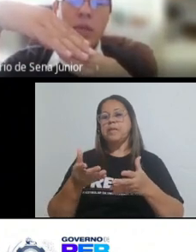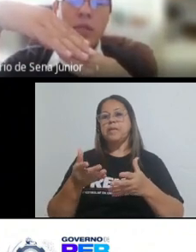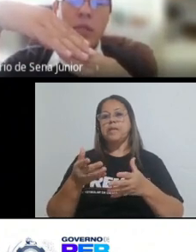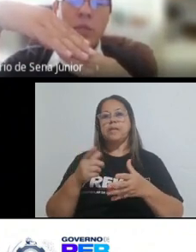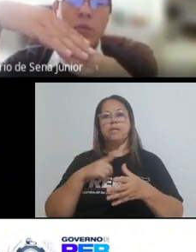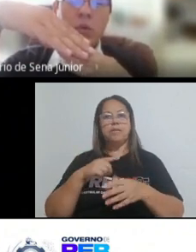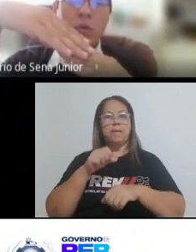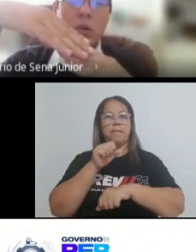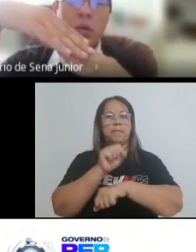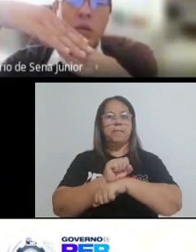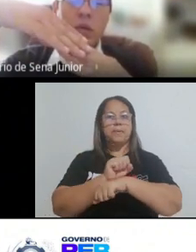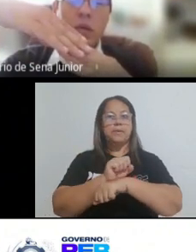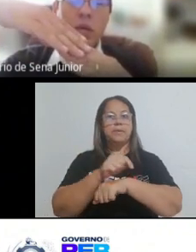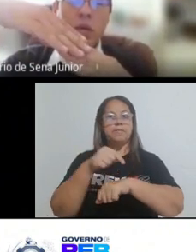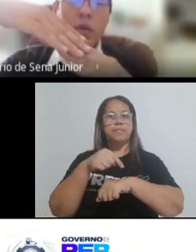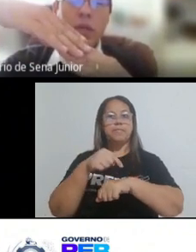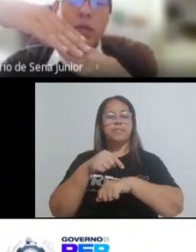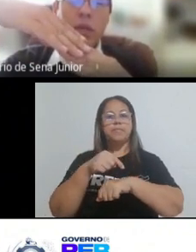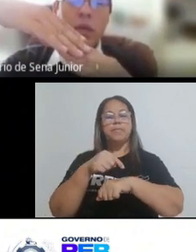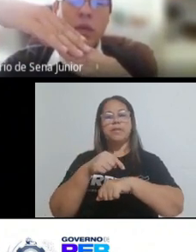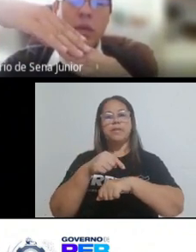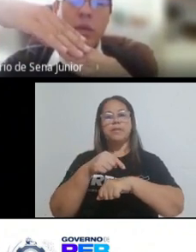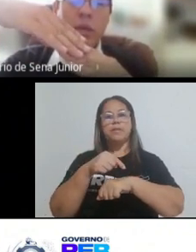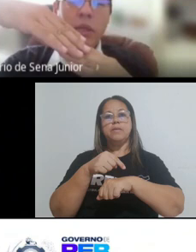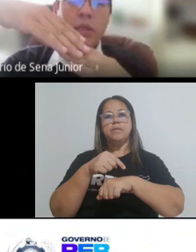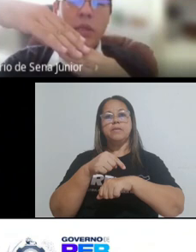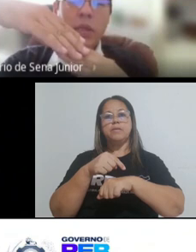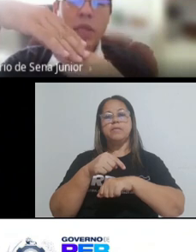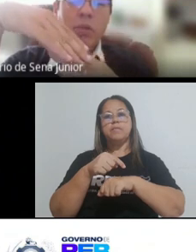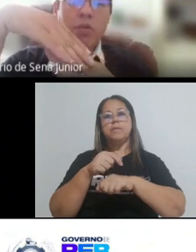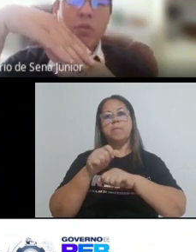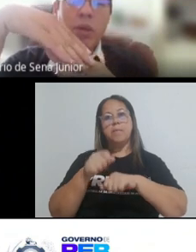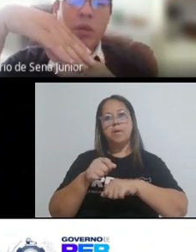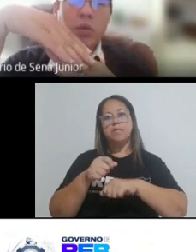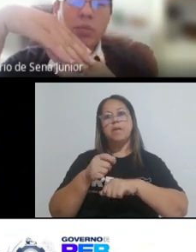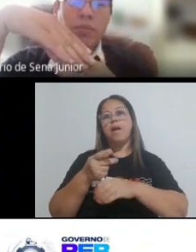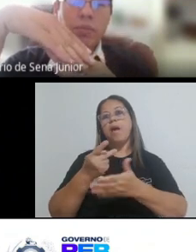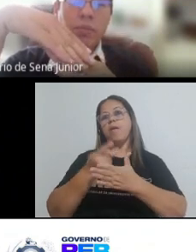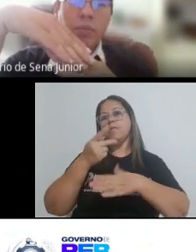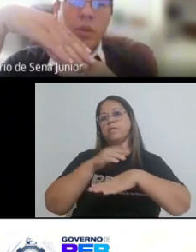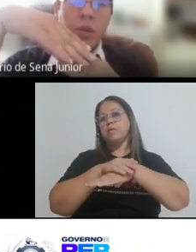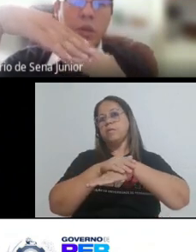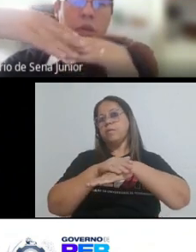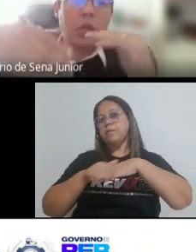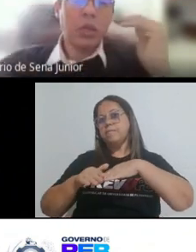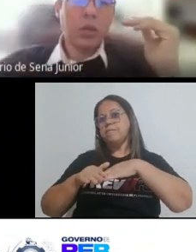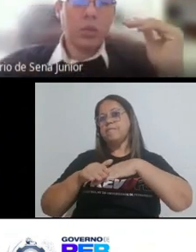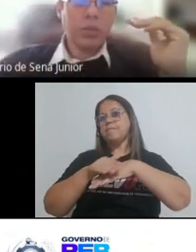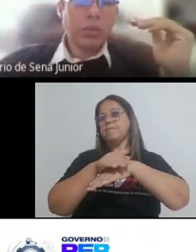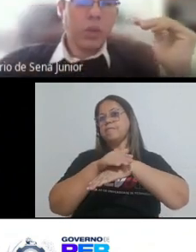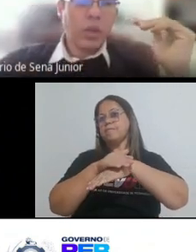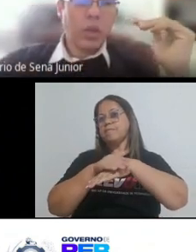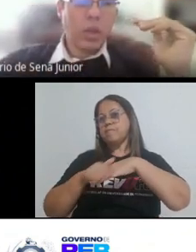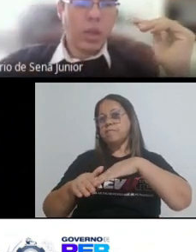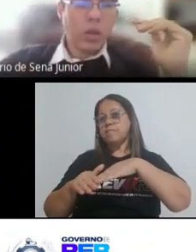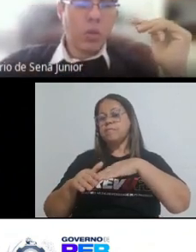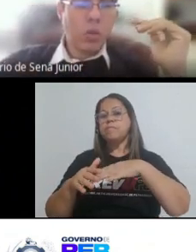permanece em repouso na iminência de entrar em movimento. Então,